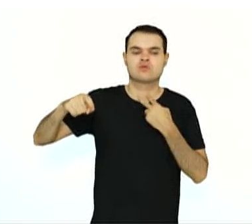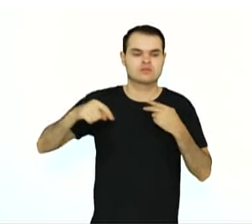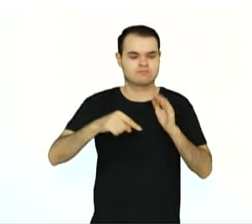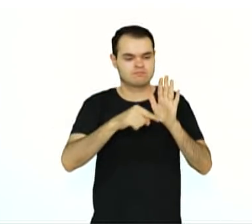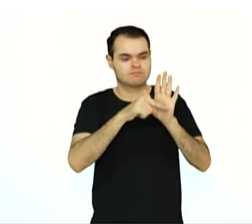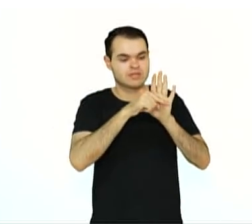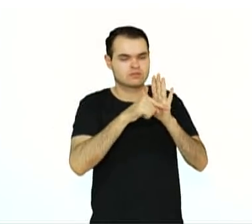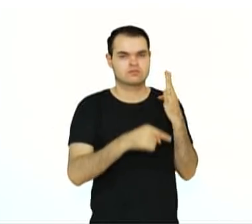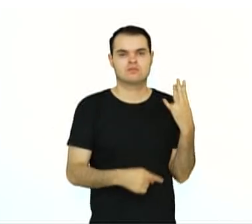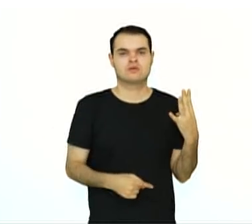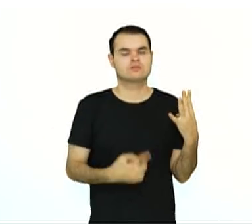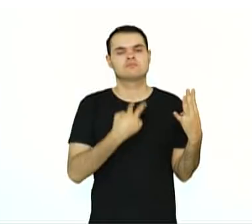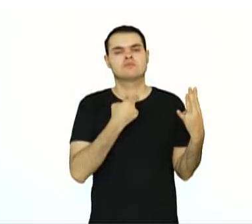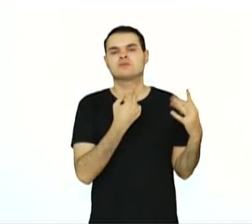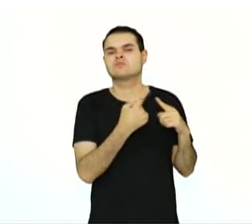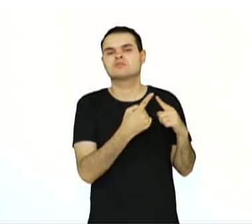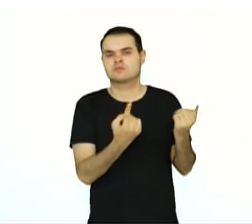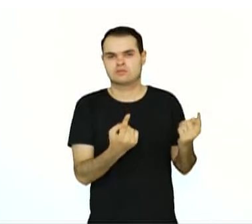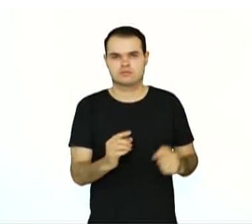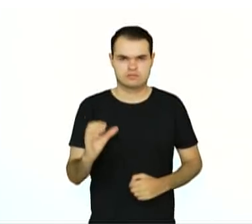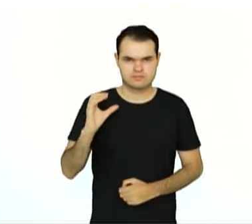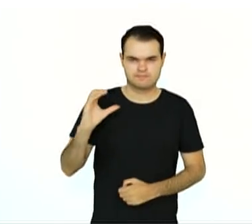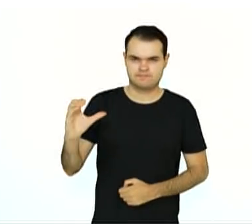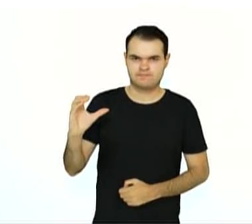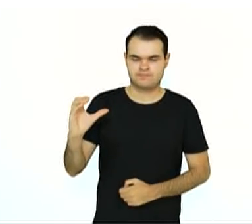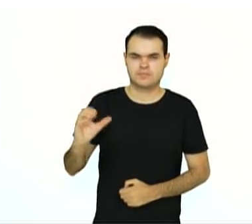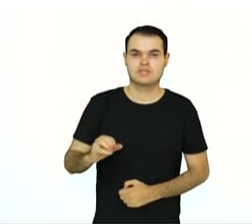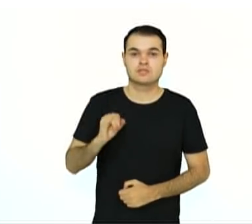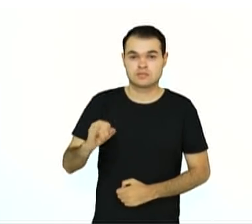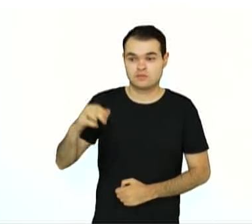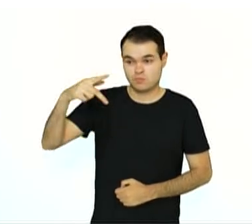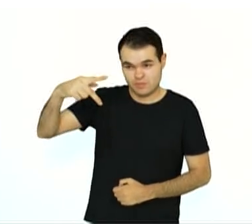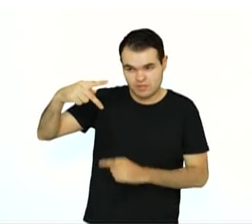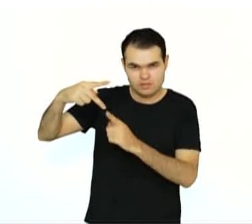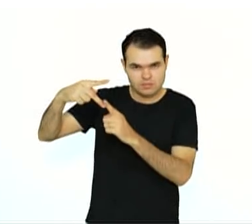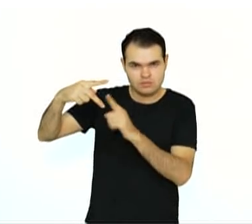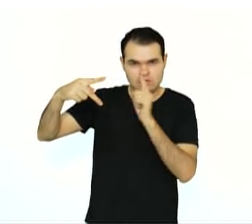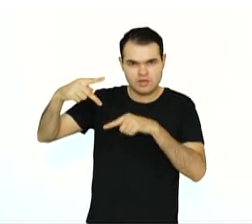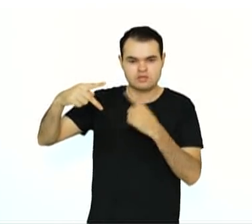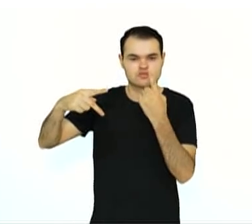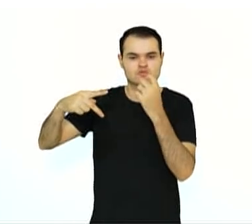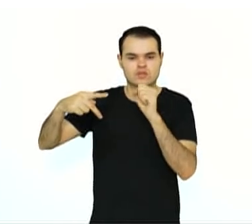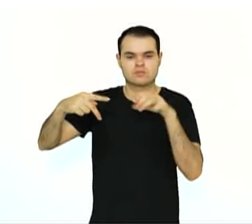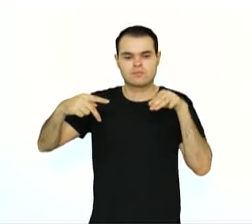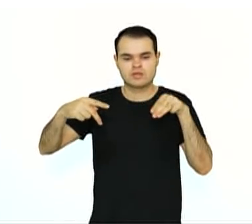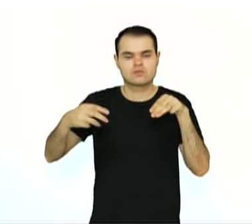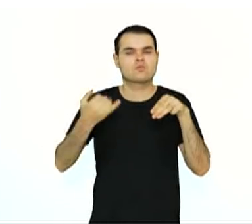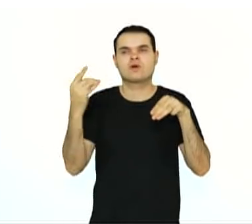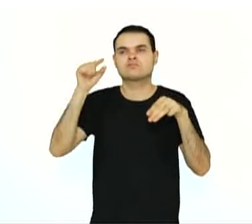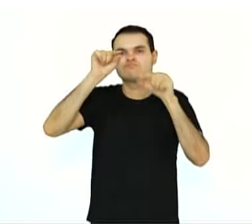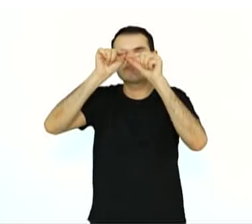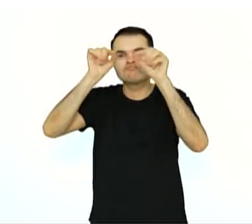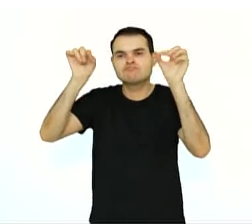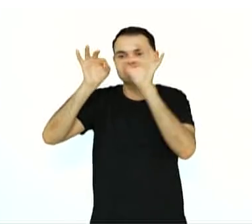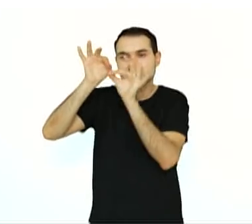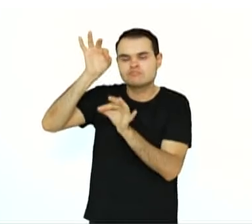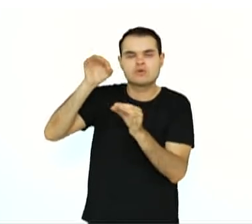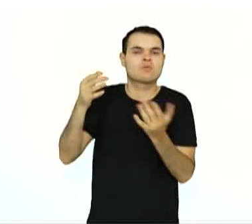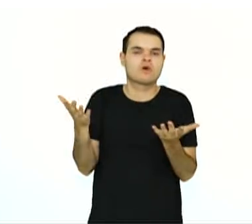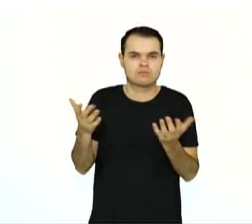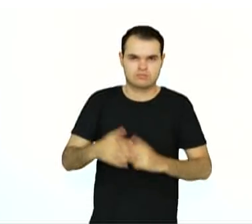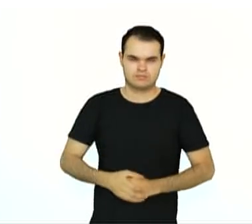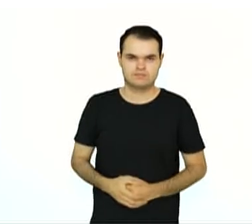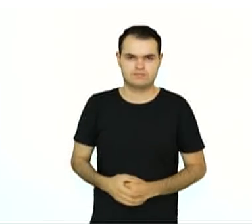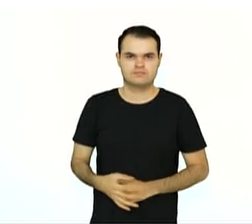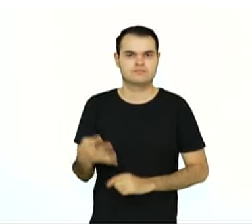4. Letra C. Se o perímetro fosse 18 metros, quais seriam as dimensões desse retângulo? E letra